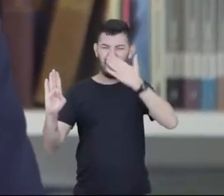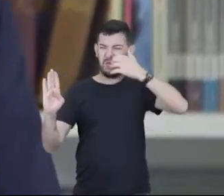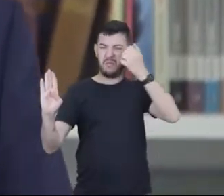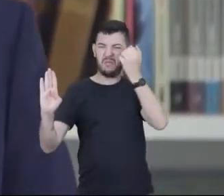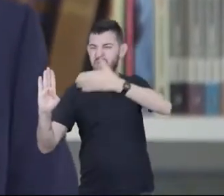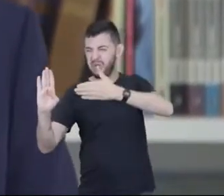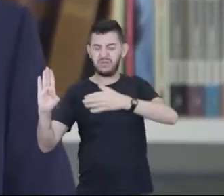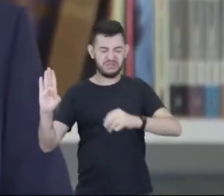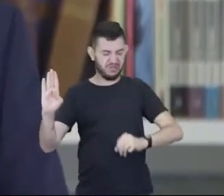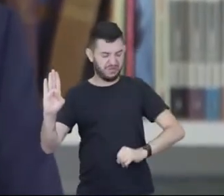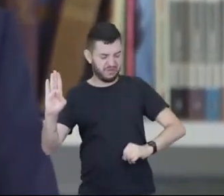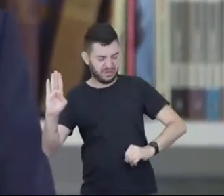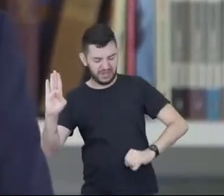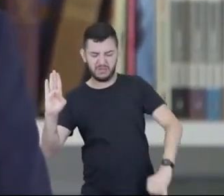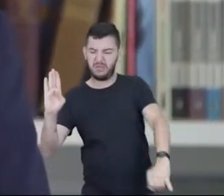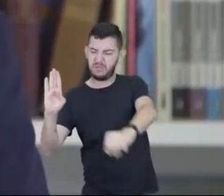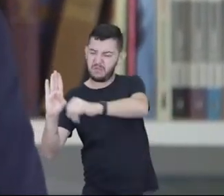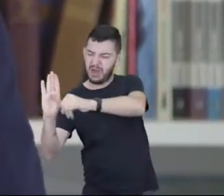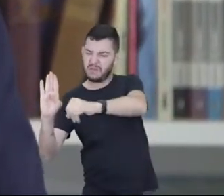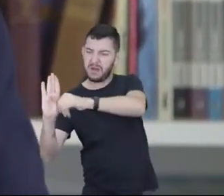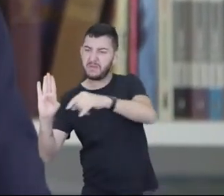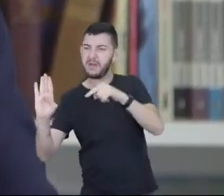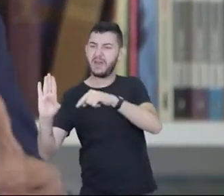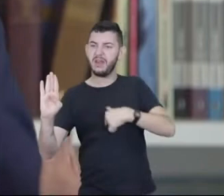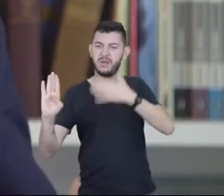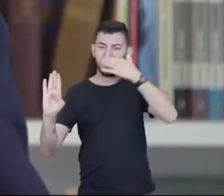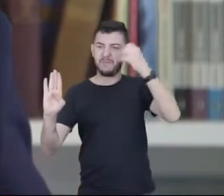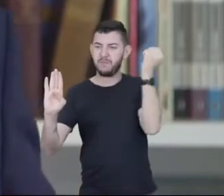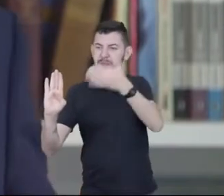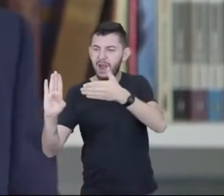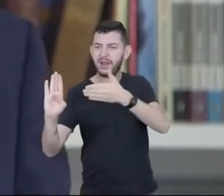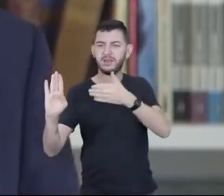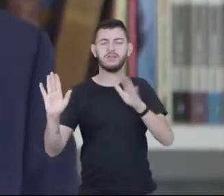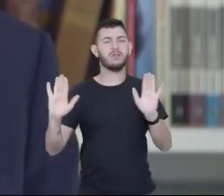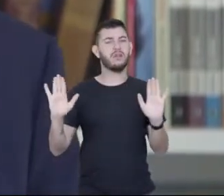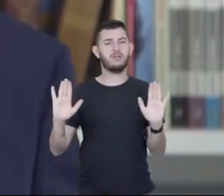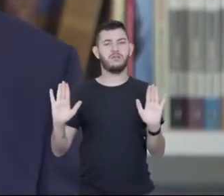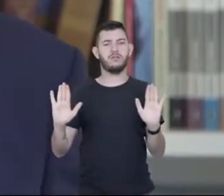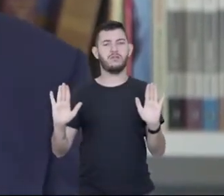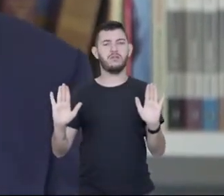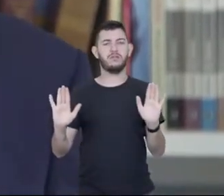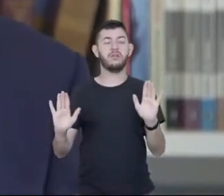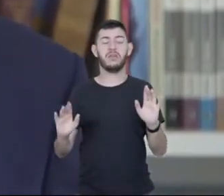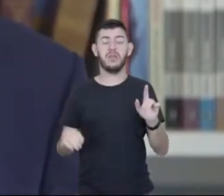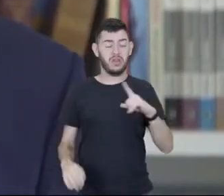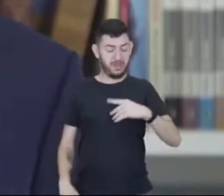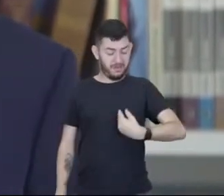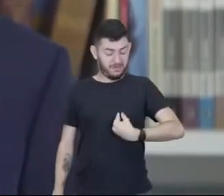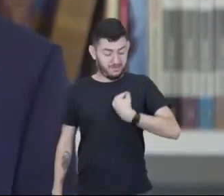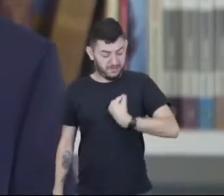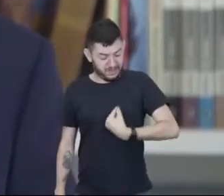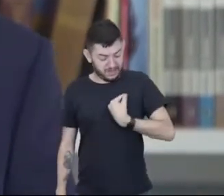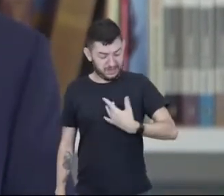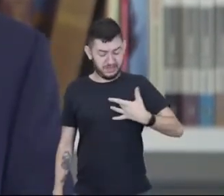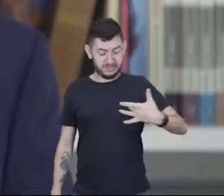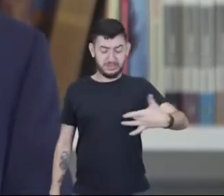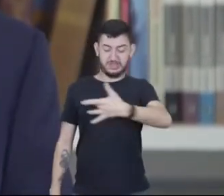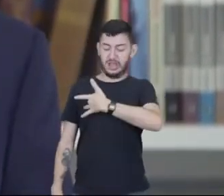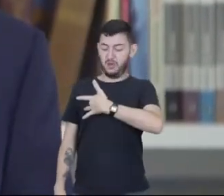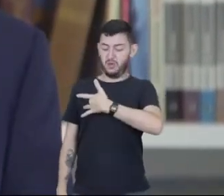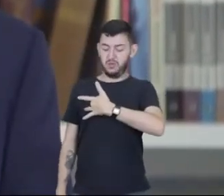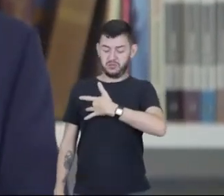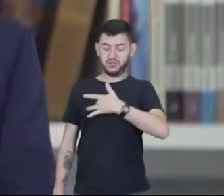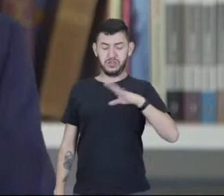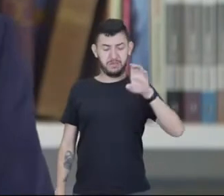ameaça seja as suas vidas a sua saúde ao seu bem-estar e nós